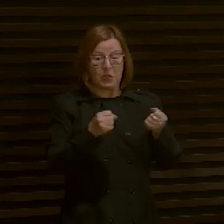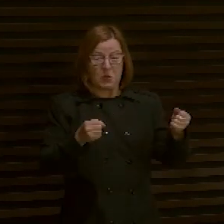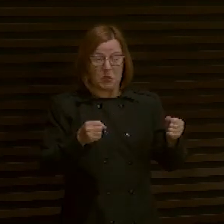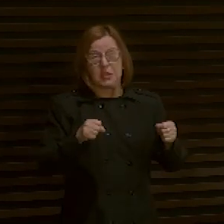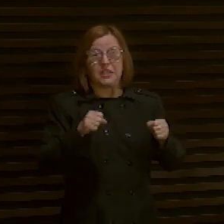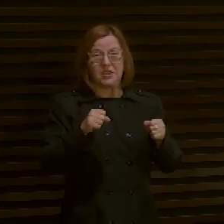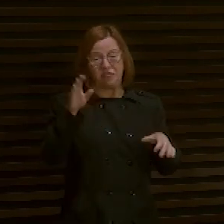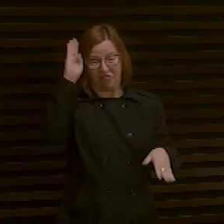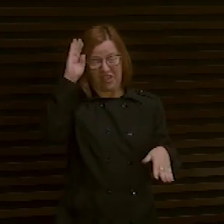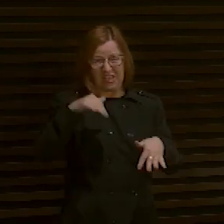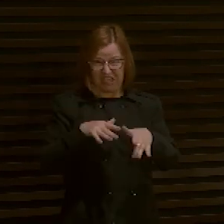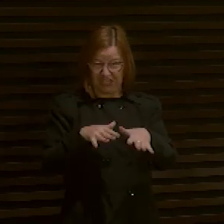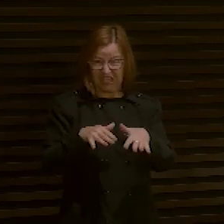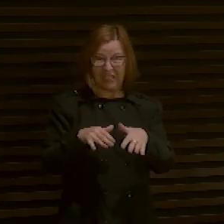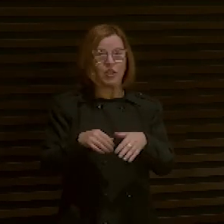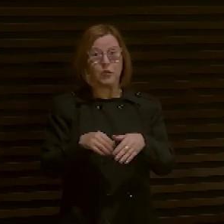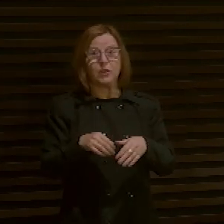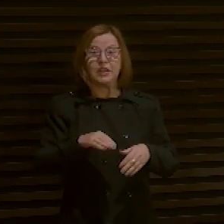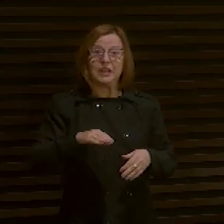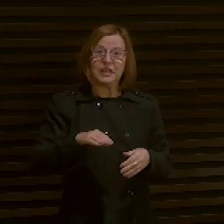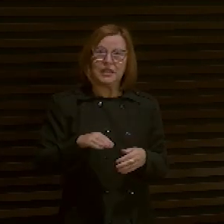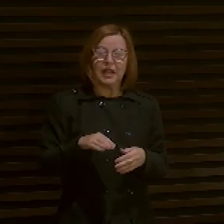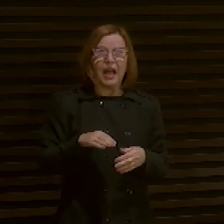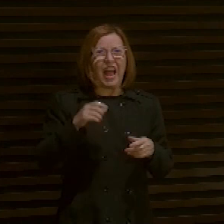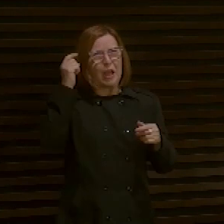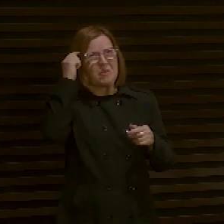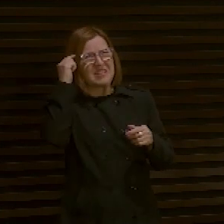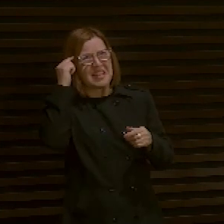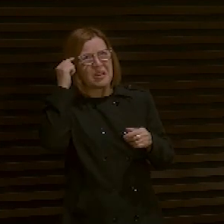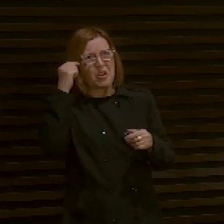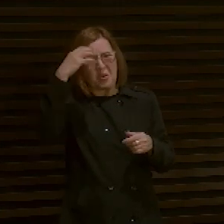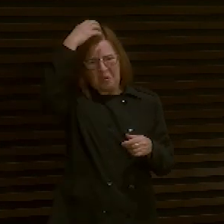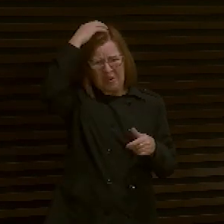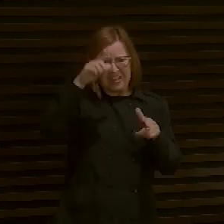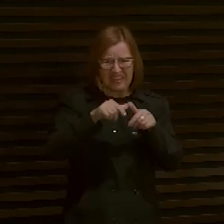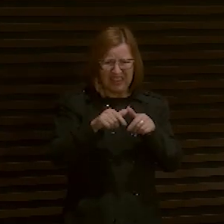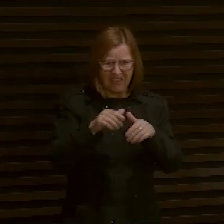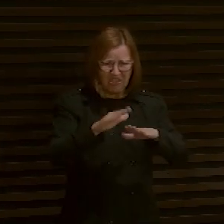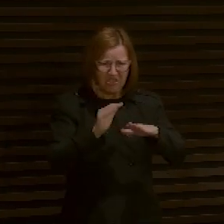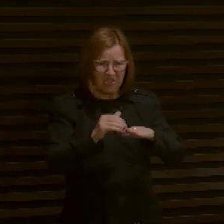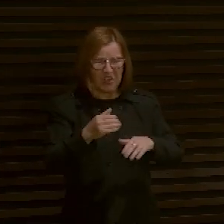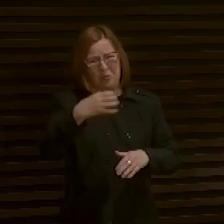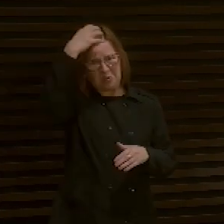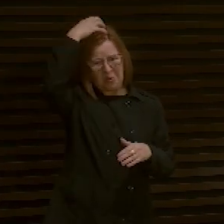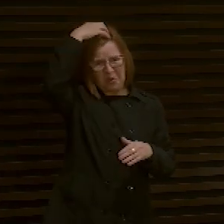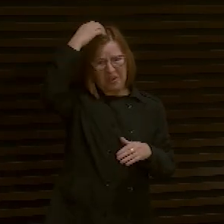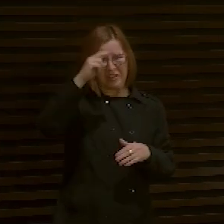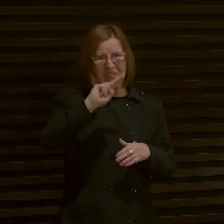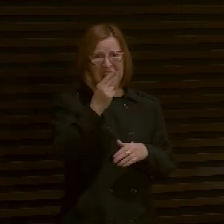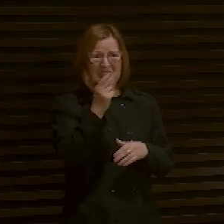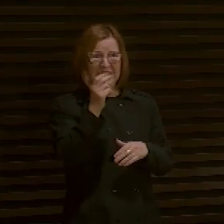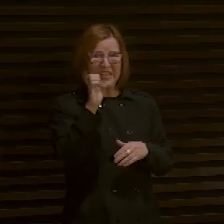uns aos outros: "Eis que o rei de Israel contratou os reis dos heteus e os reis dos egípcios para virem